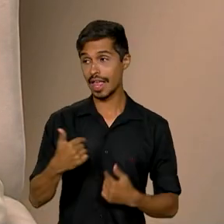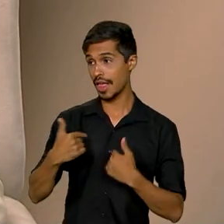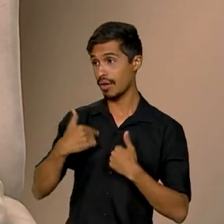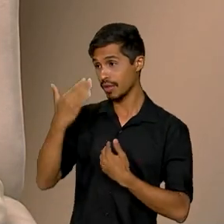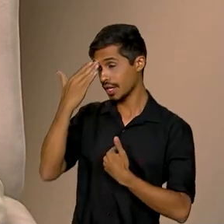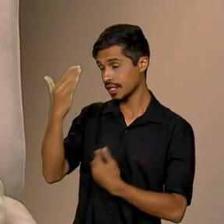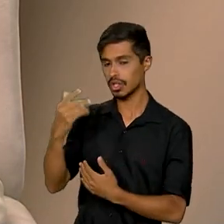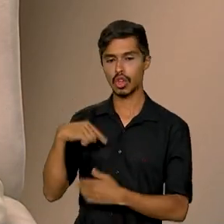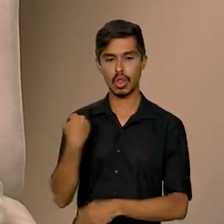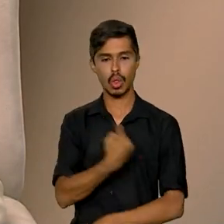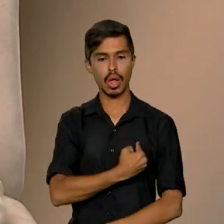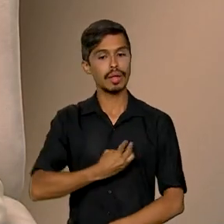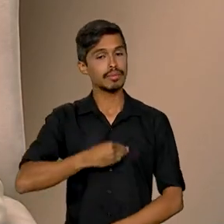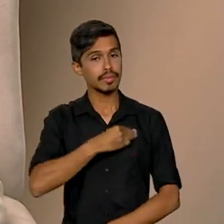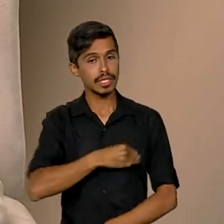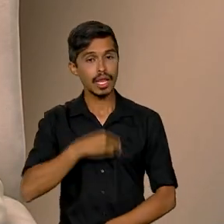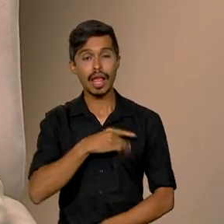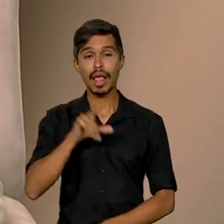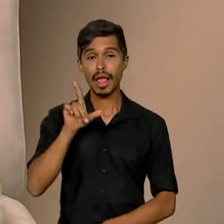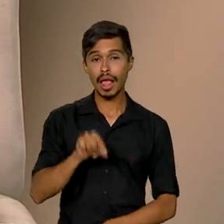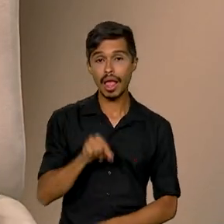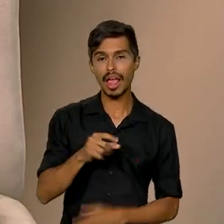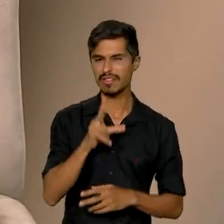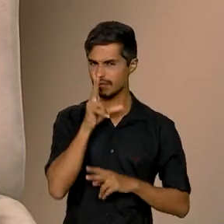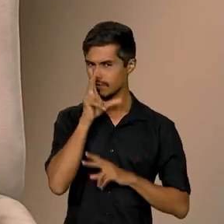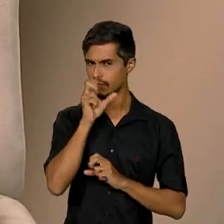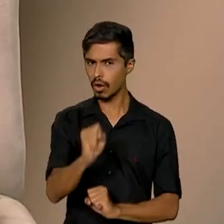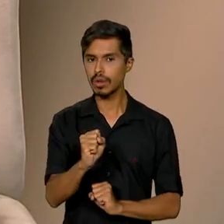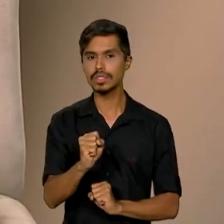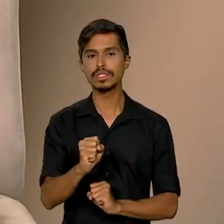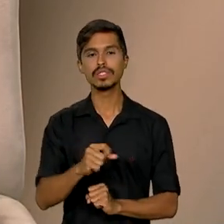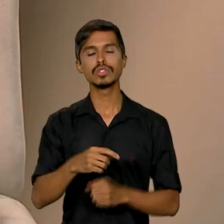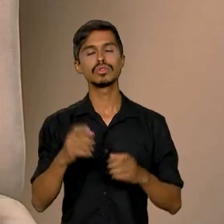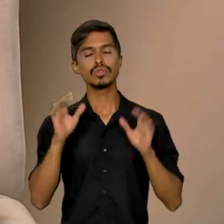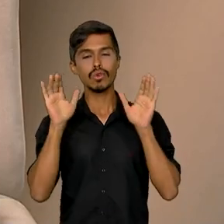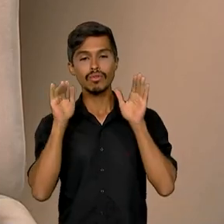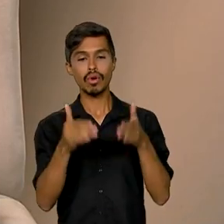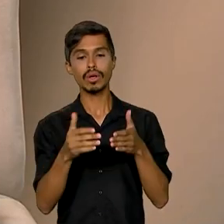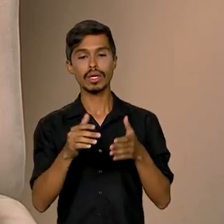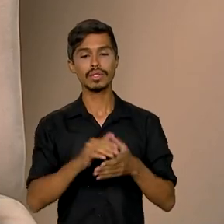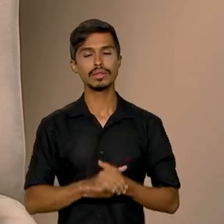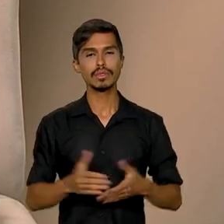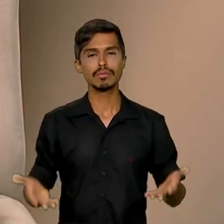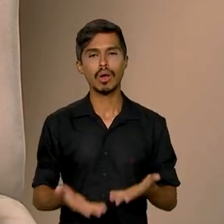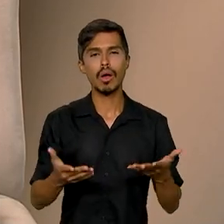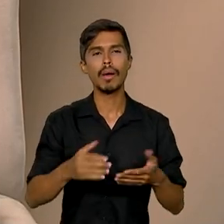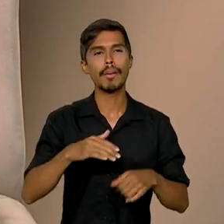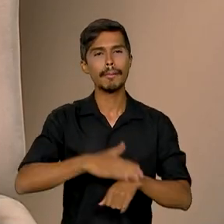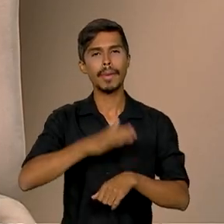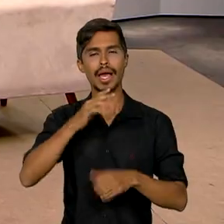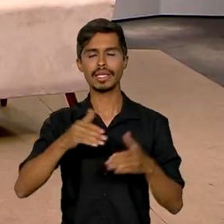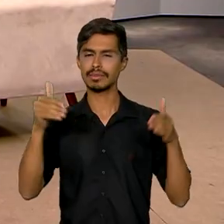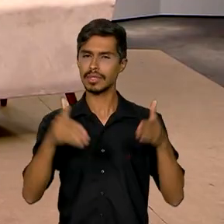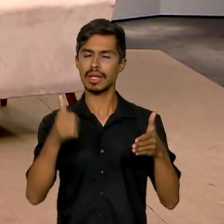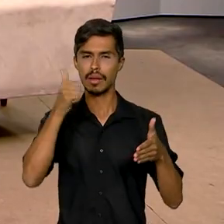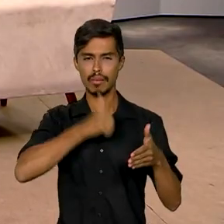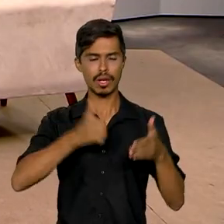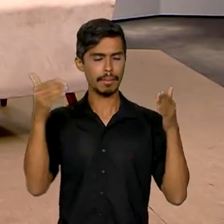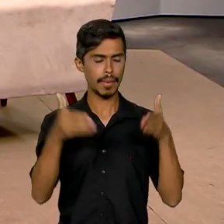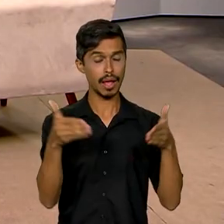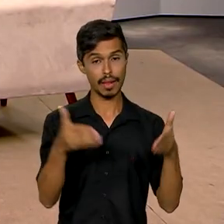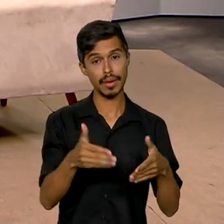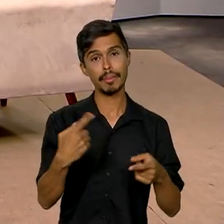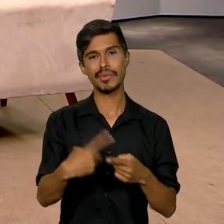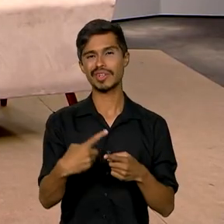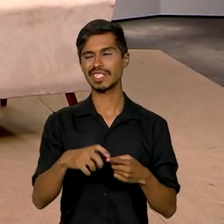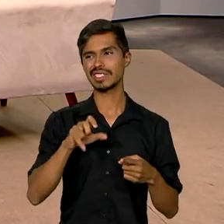agradeço. A nossa missão é uma missão muito forte no sentido de incentivar uma maior participação das mulheres, porque